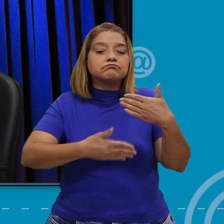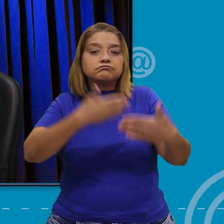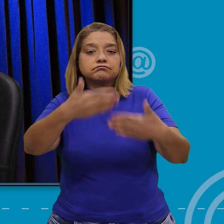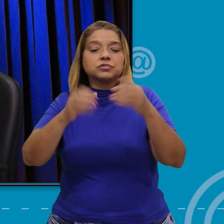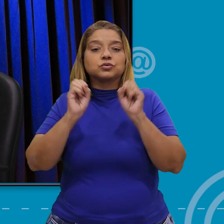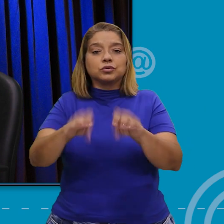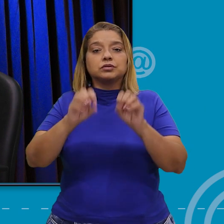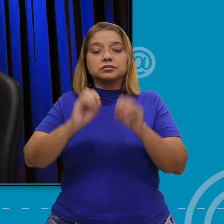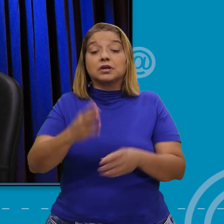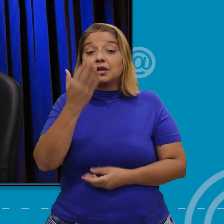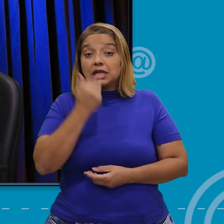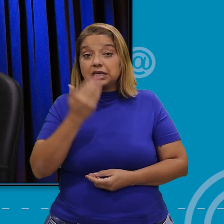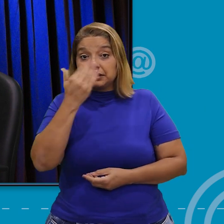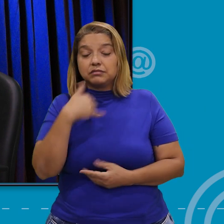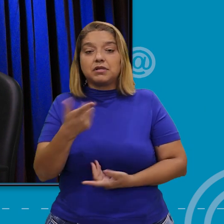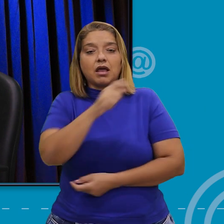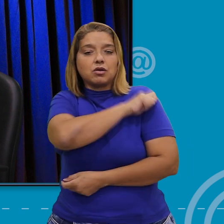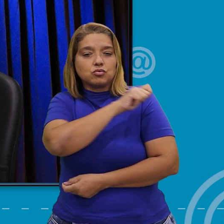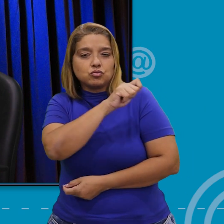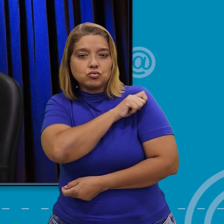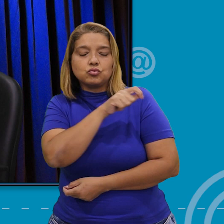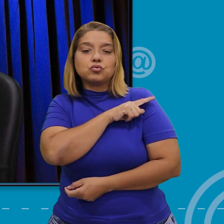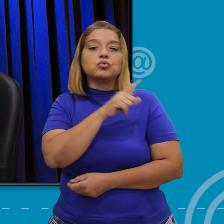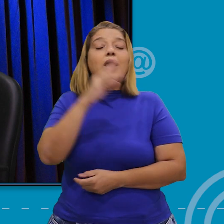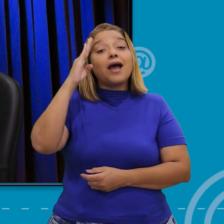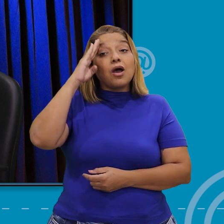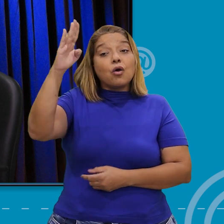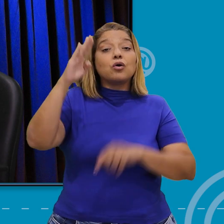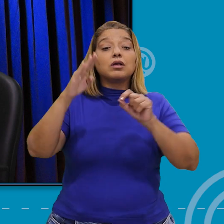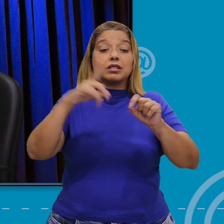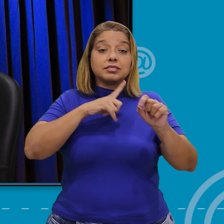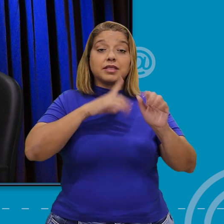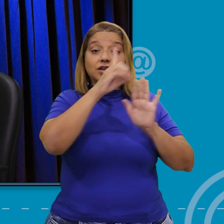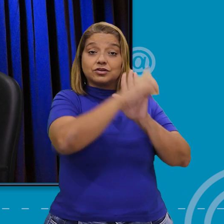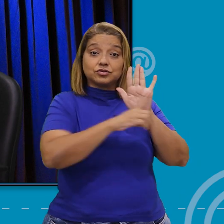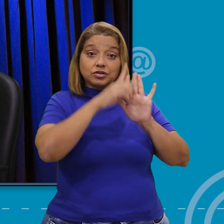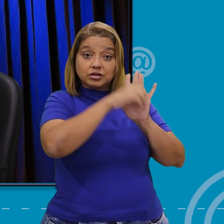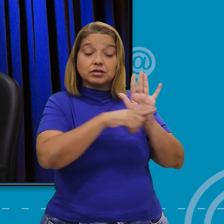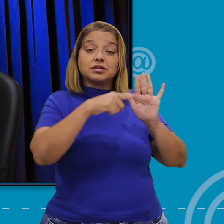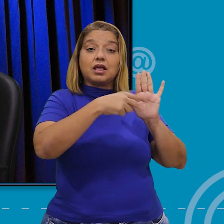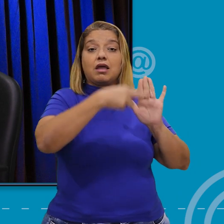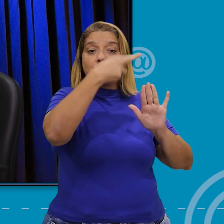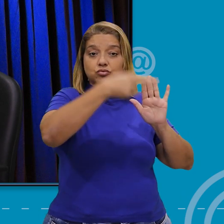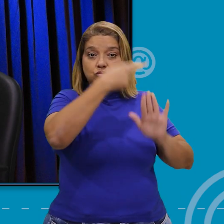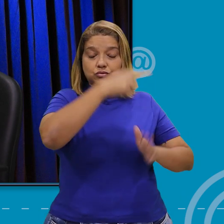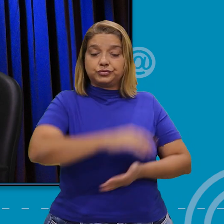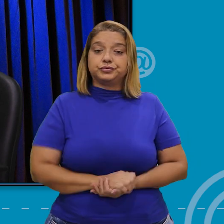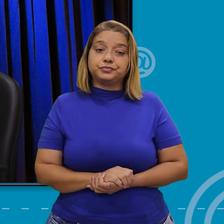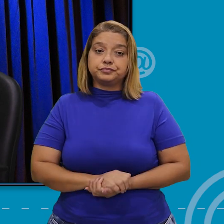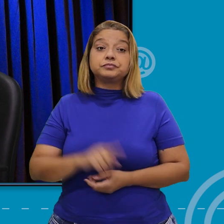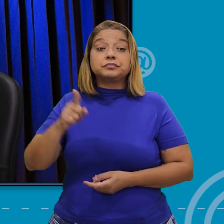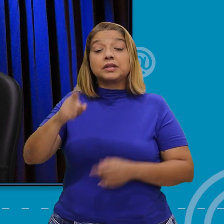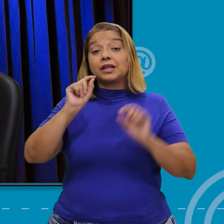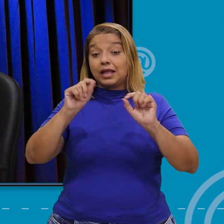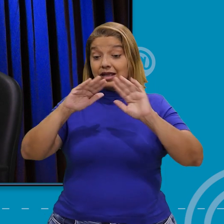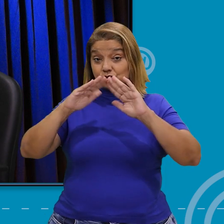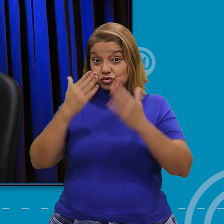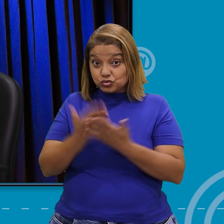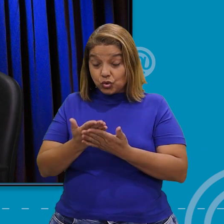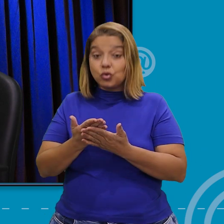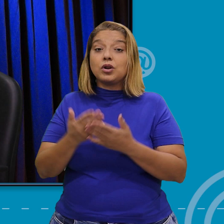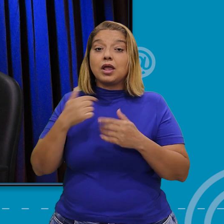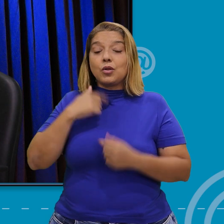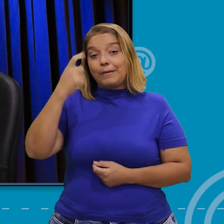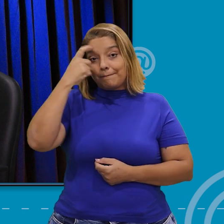processo de educação alimentar, né, dos estudantes, de acordo com essas diretrizes da resolução? A escola